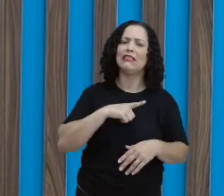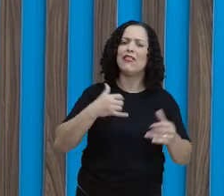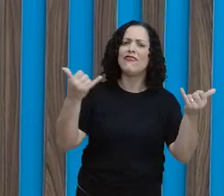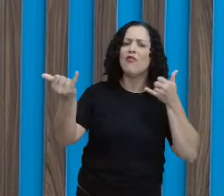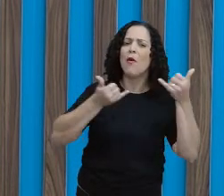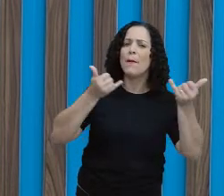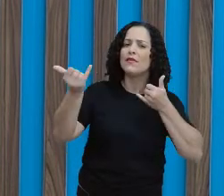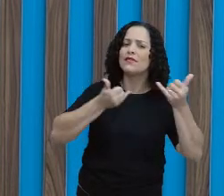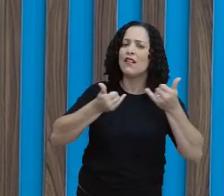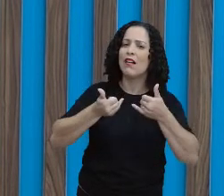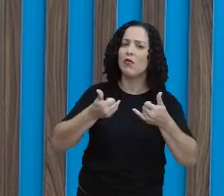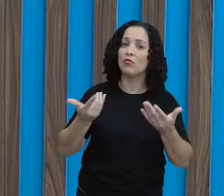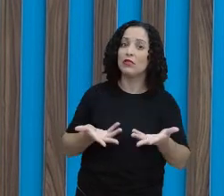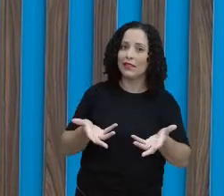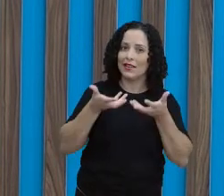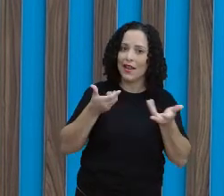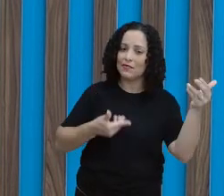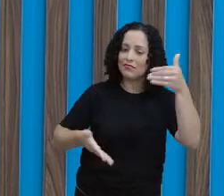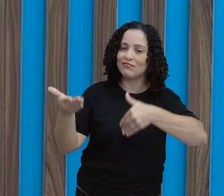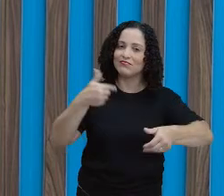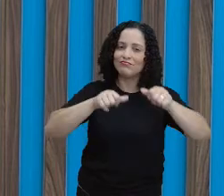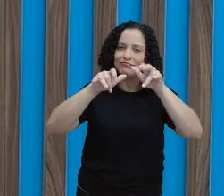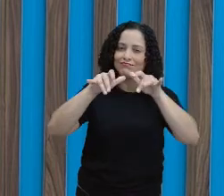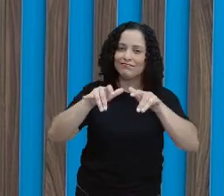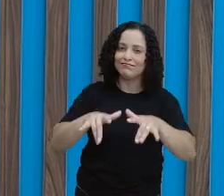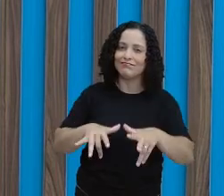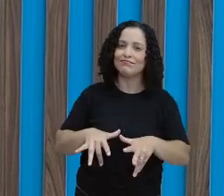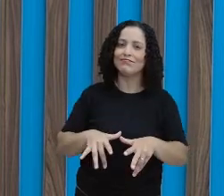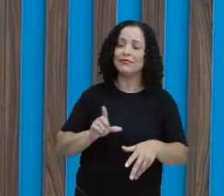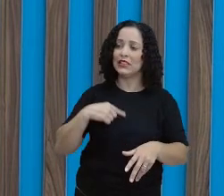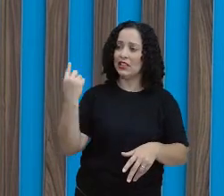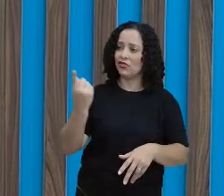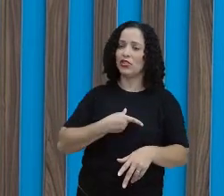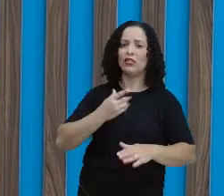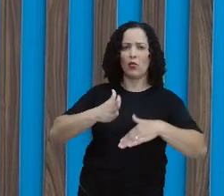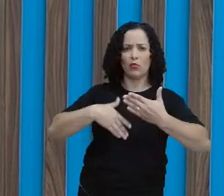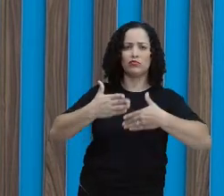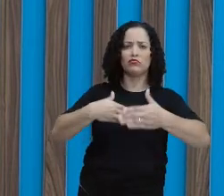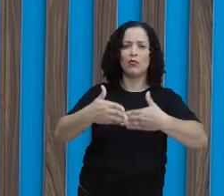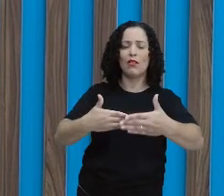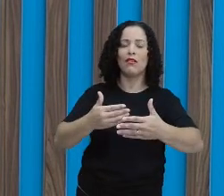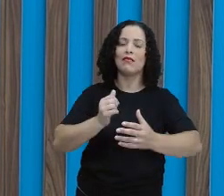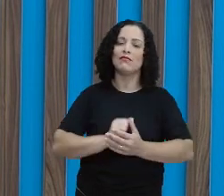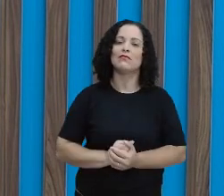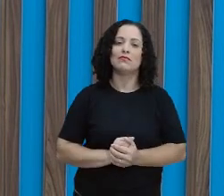que gostaria de colocar para que a gente pudesse aqui complementar, né?